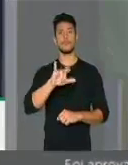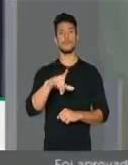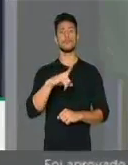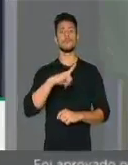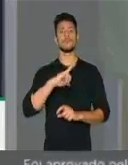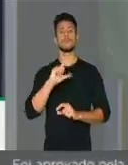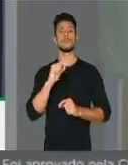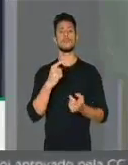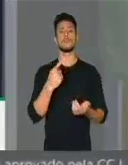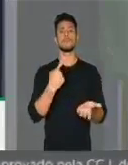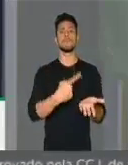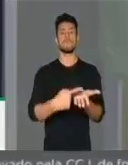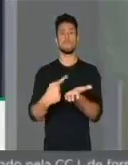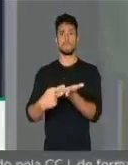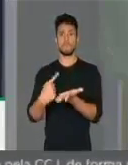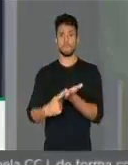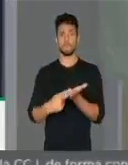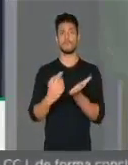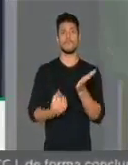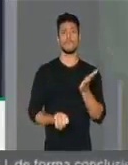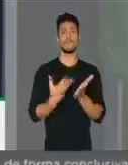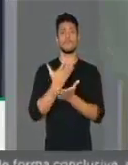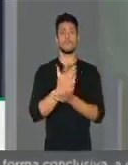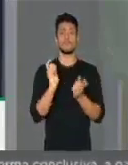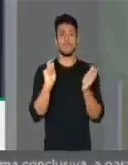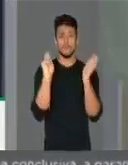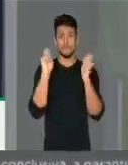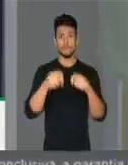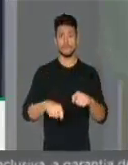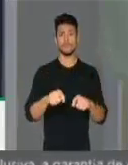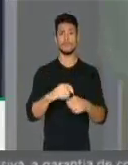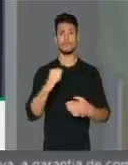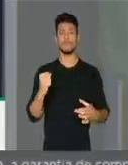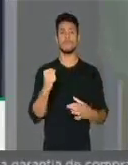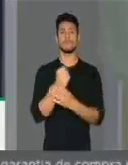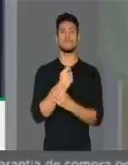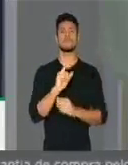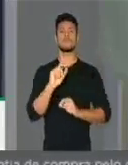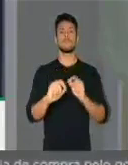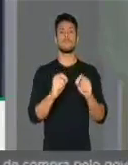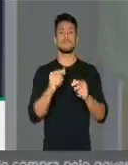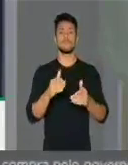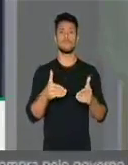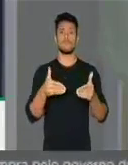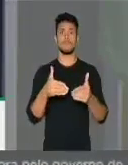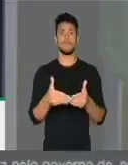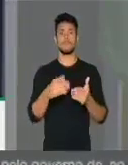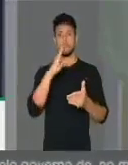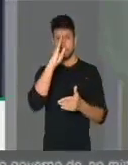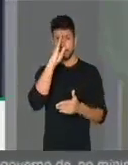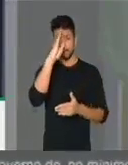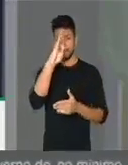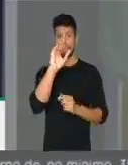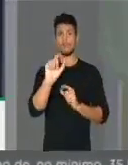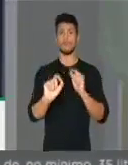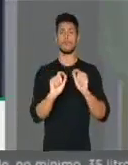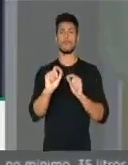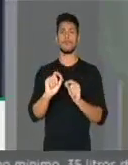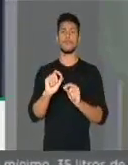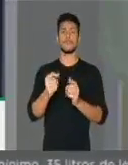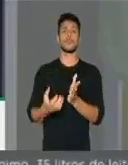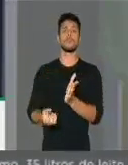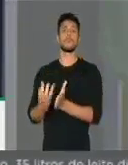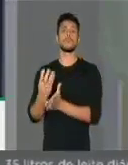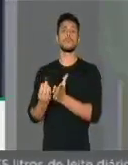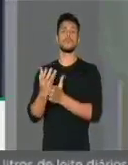serão estabelecidos mecanismos e metas para assegurar a participação prioritária de produtores